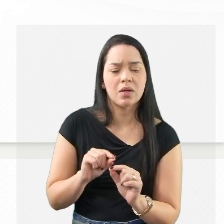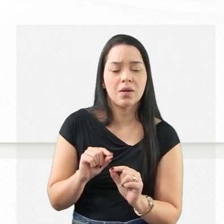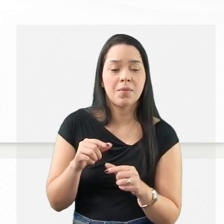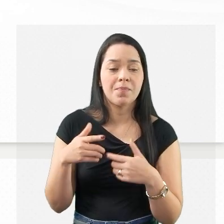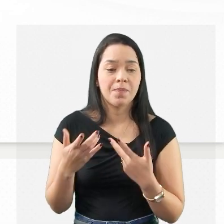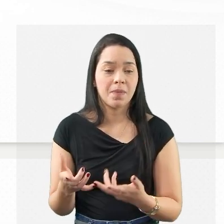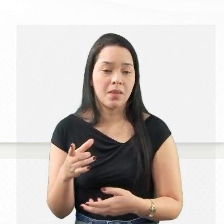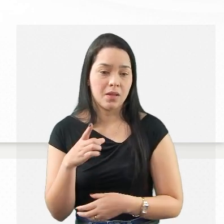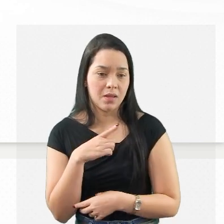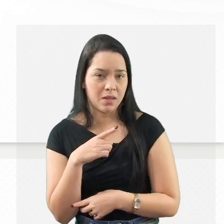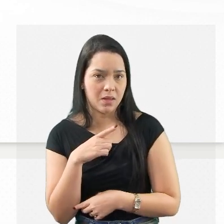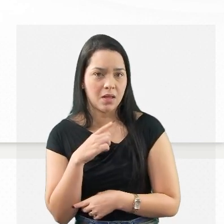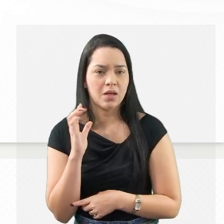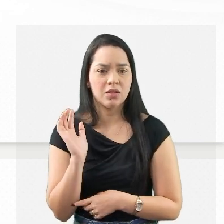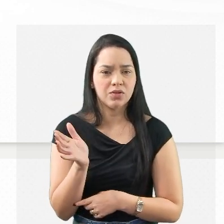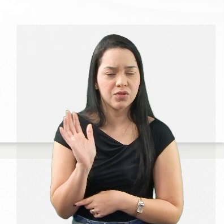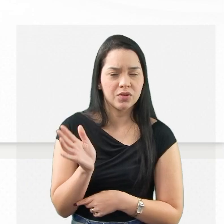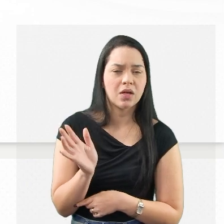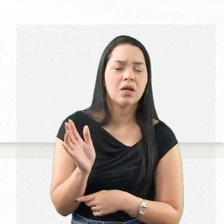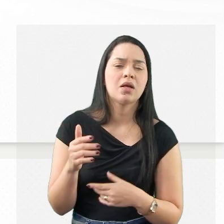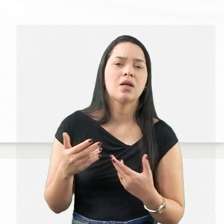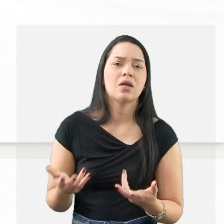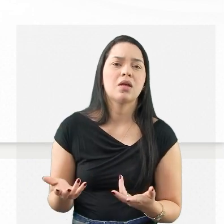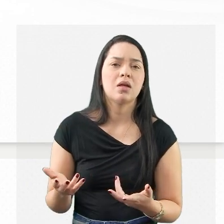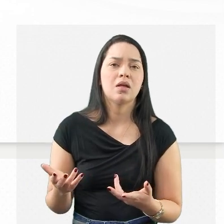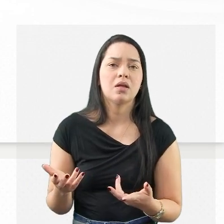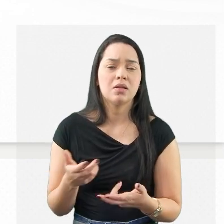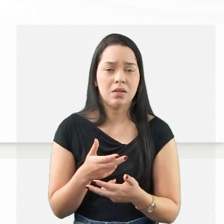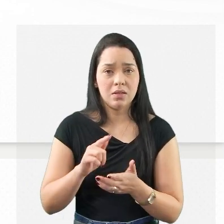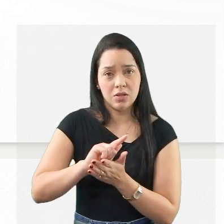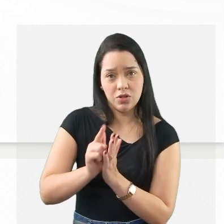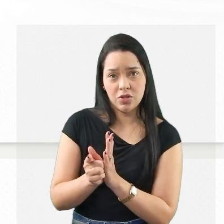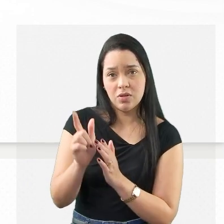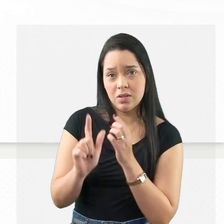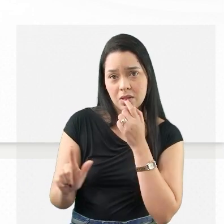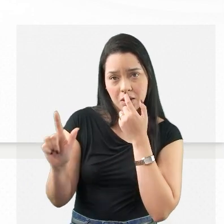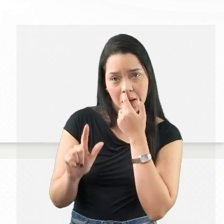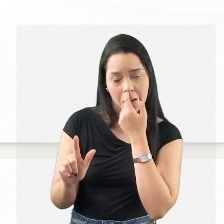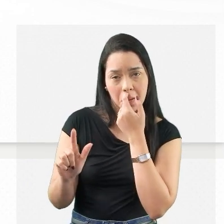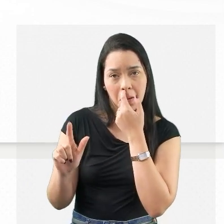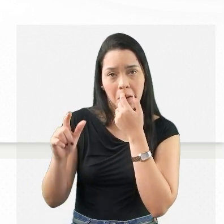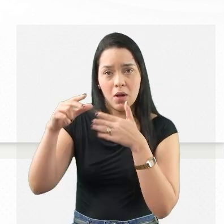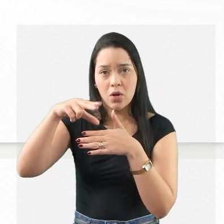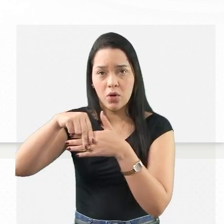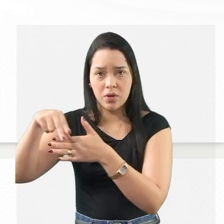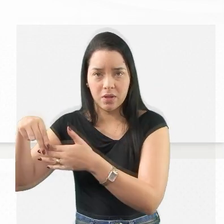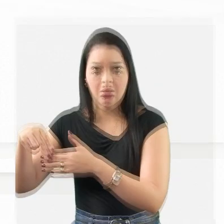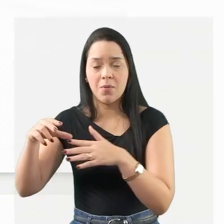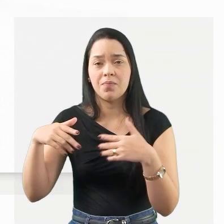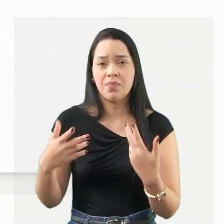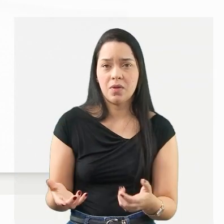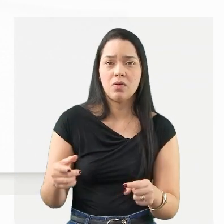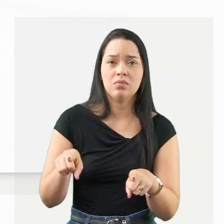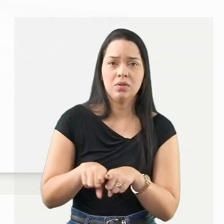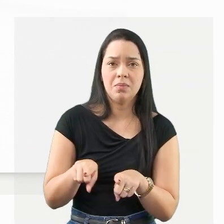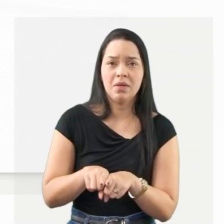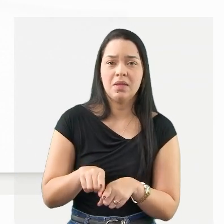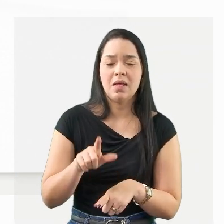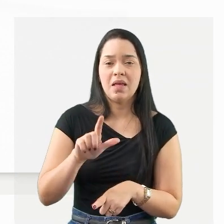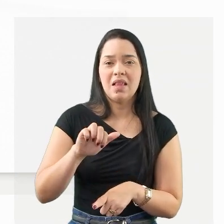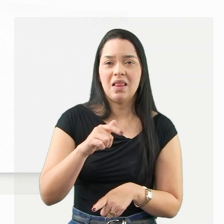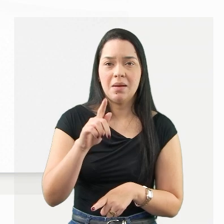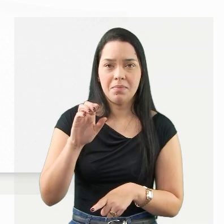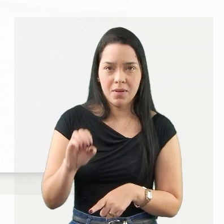tudo condensado, né? Nesse gênero literário chamado de cordel. Então, a gente tem aqui Lampião e